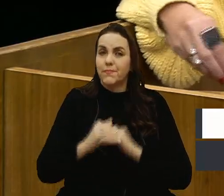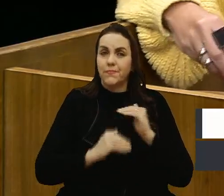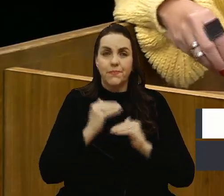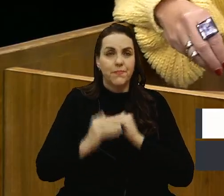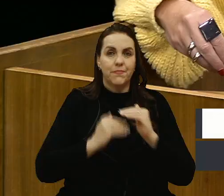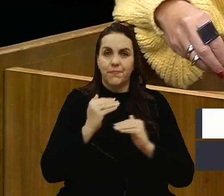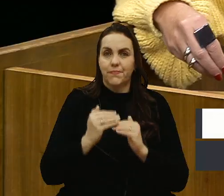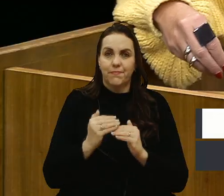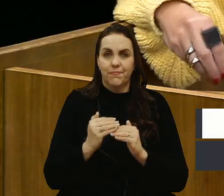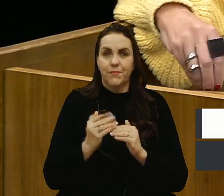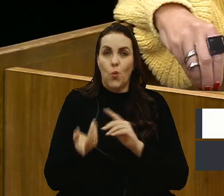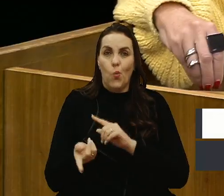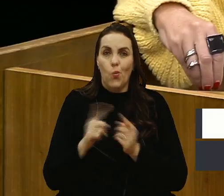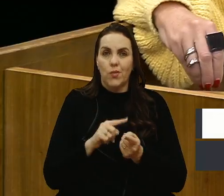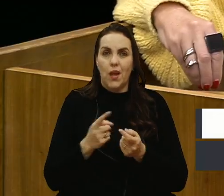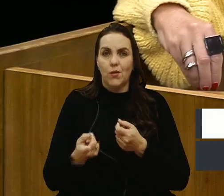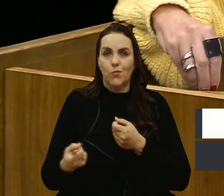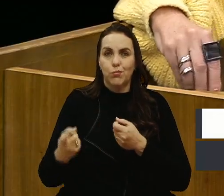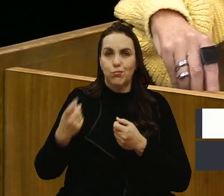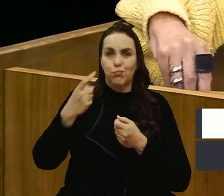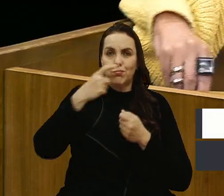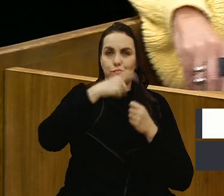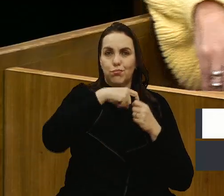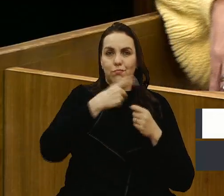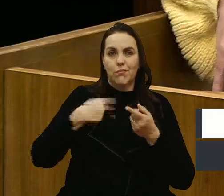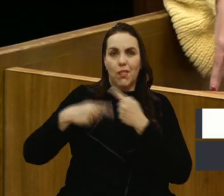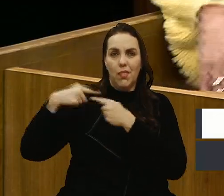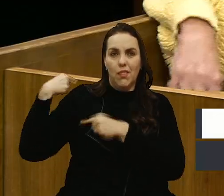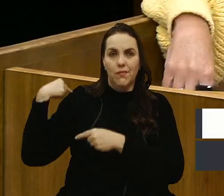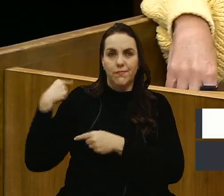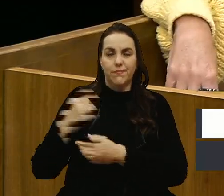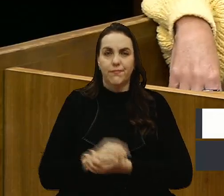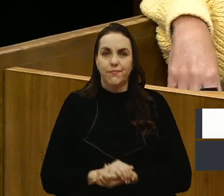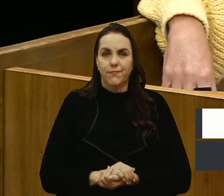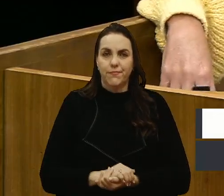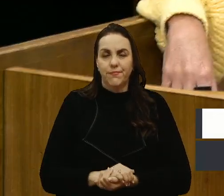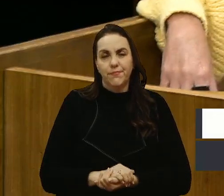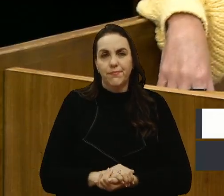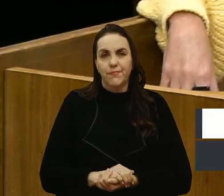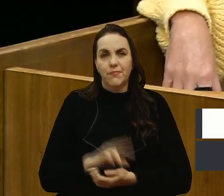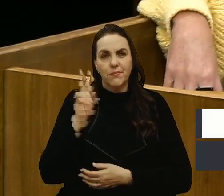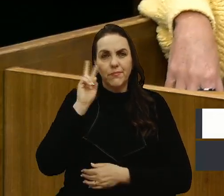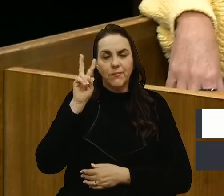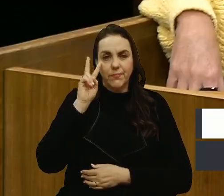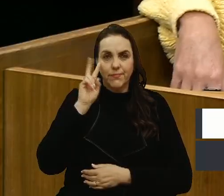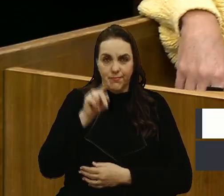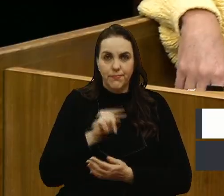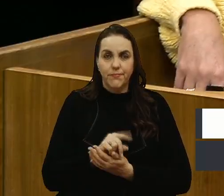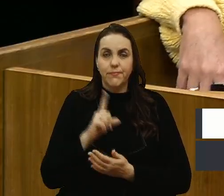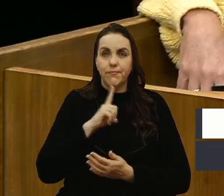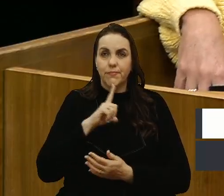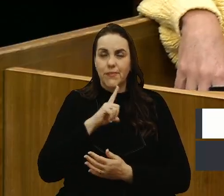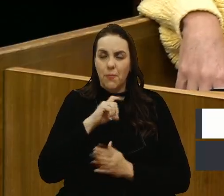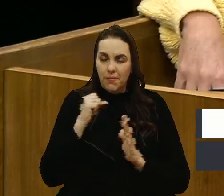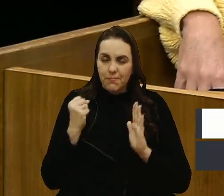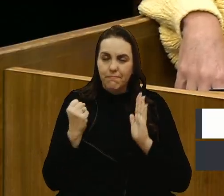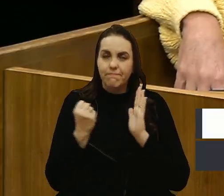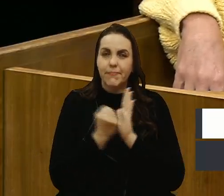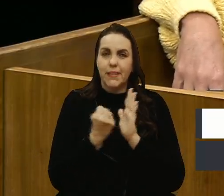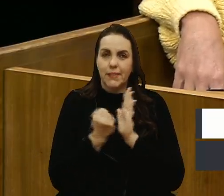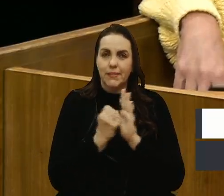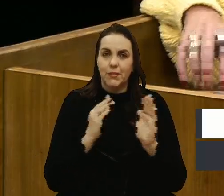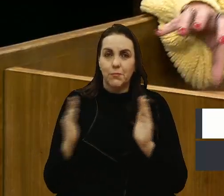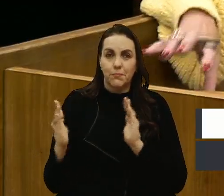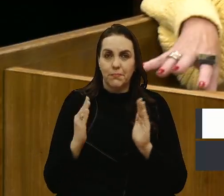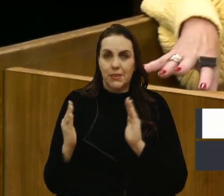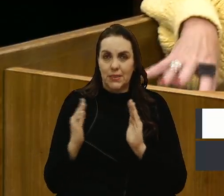pelo contrário, ela retrocede. Eu lembro que tem um marco, assim, do período que